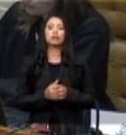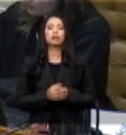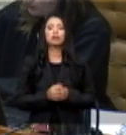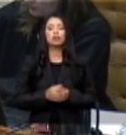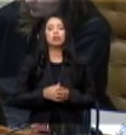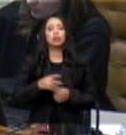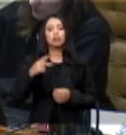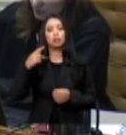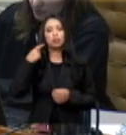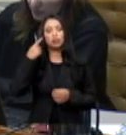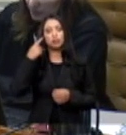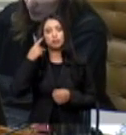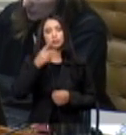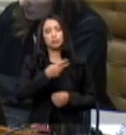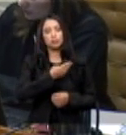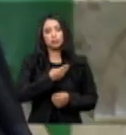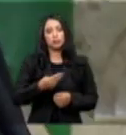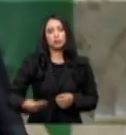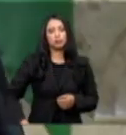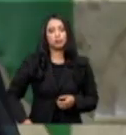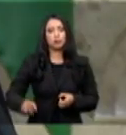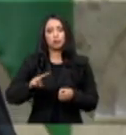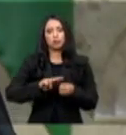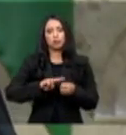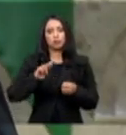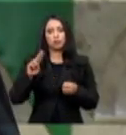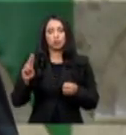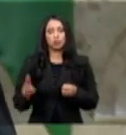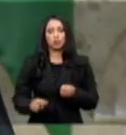AGU, excelentíssimos senhores e senhoras